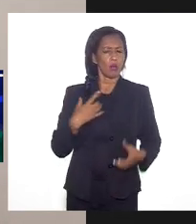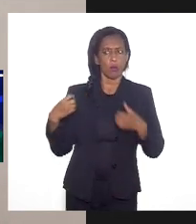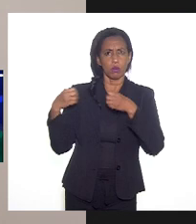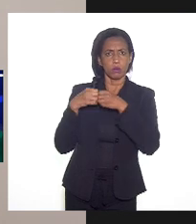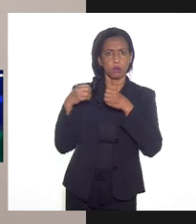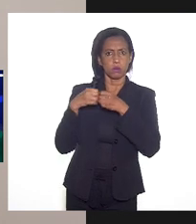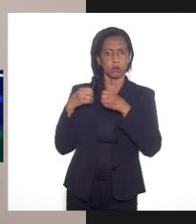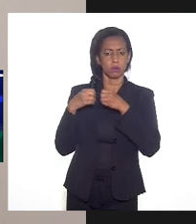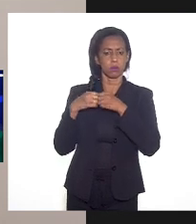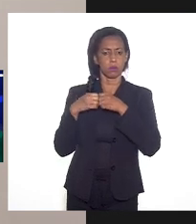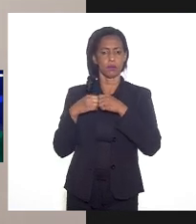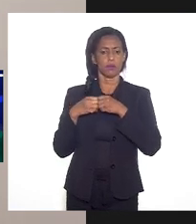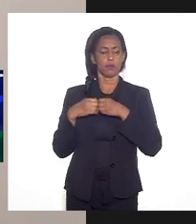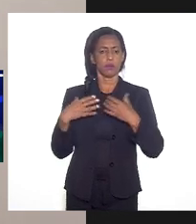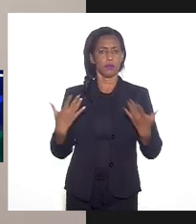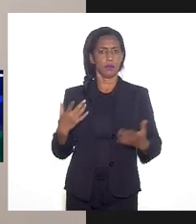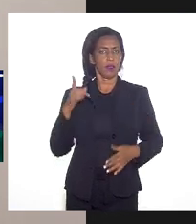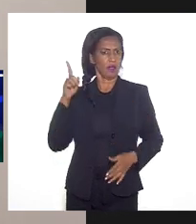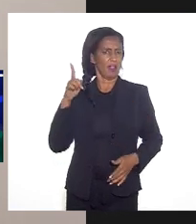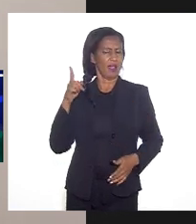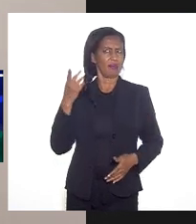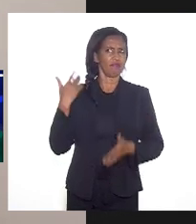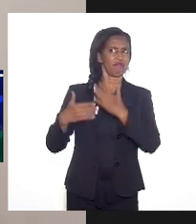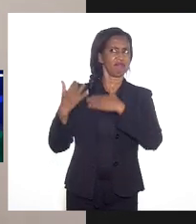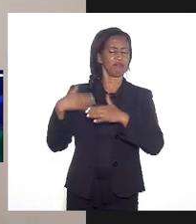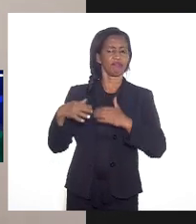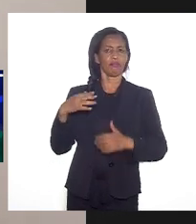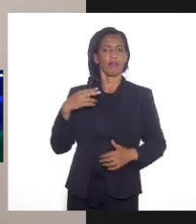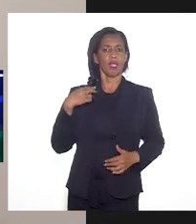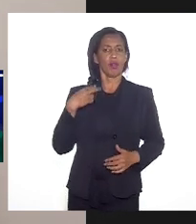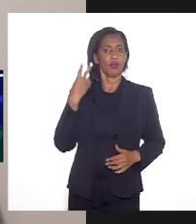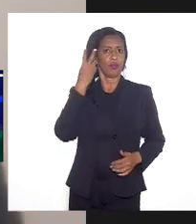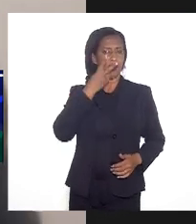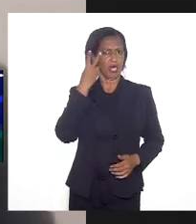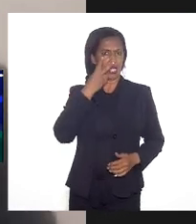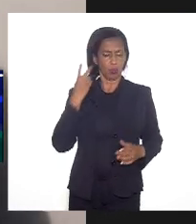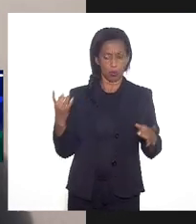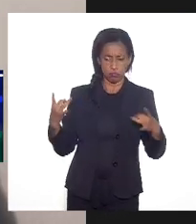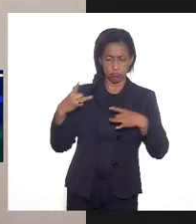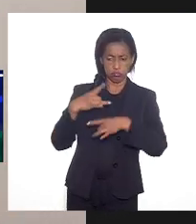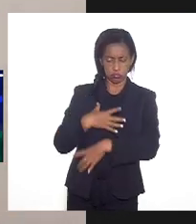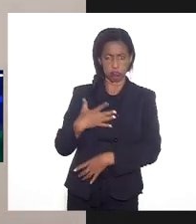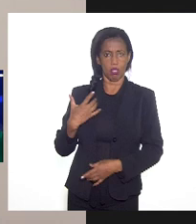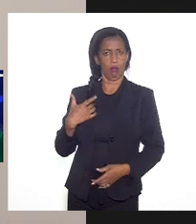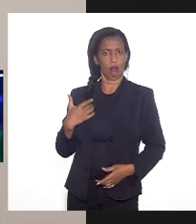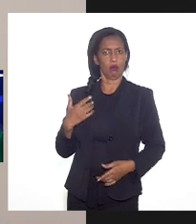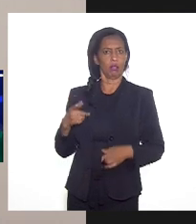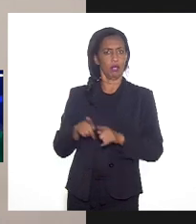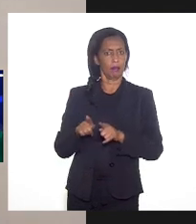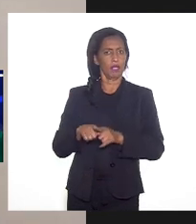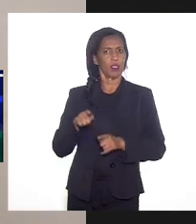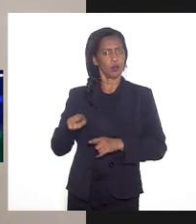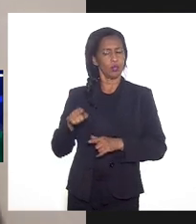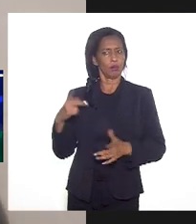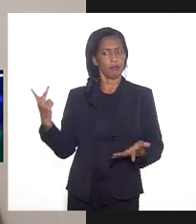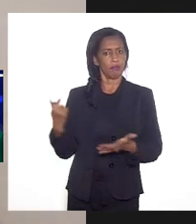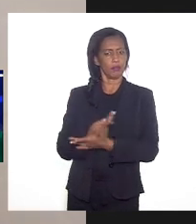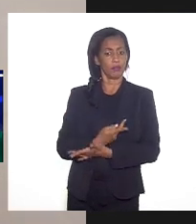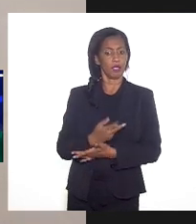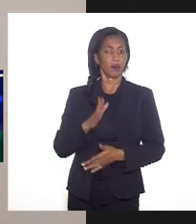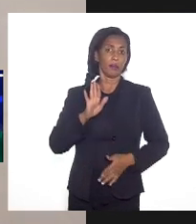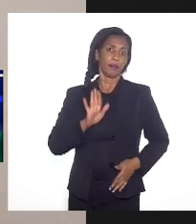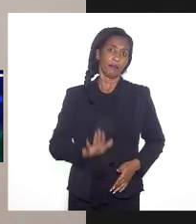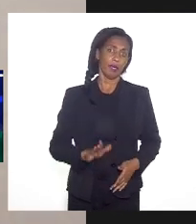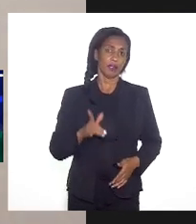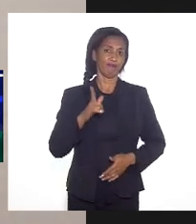Pedro. Na condição de vereador naquela época, me coloquei à disposição também sobre essa questão, mas